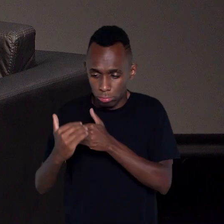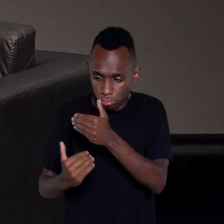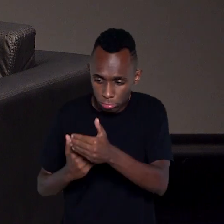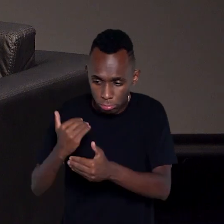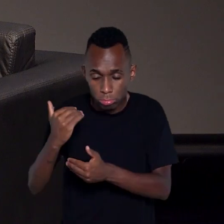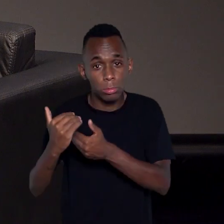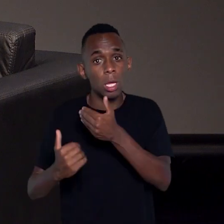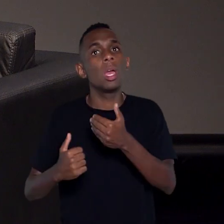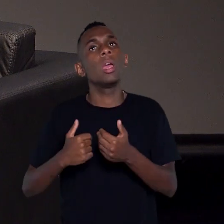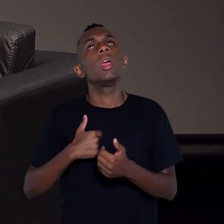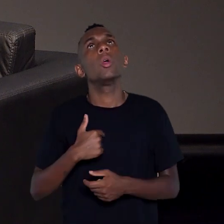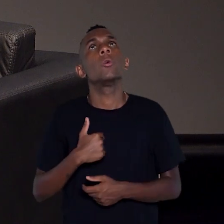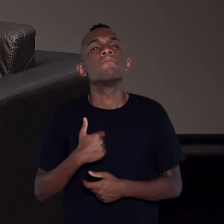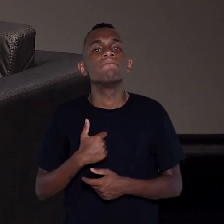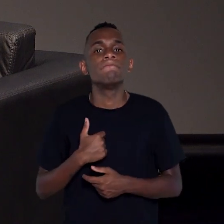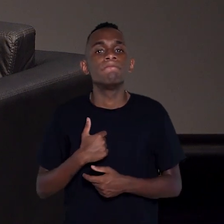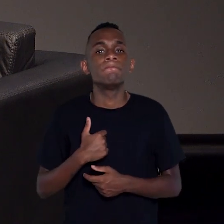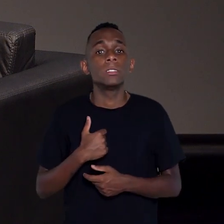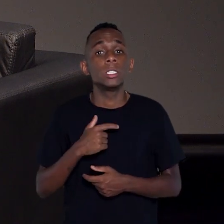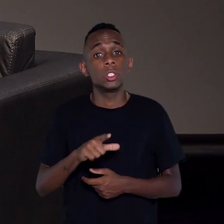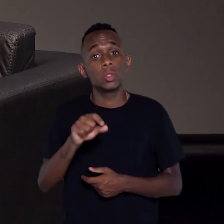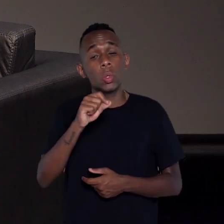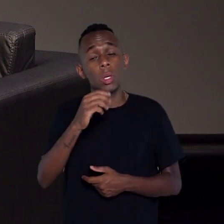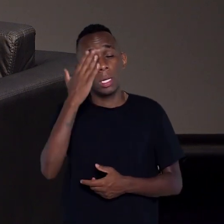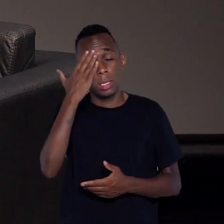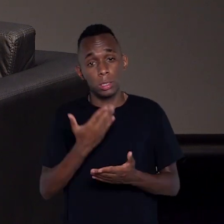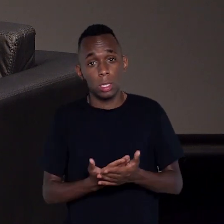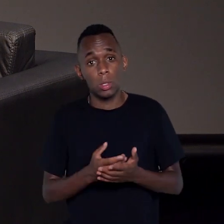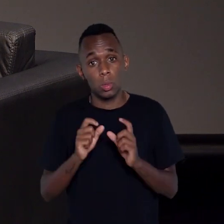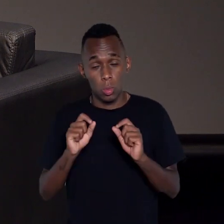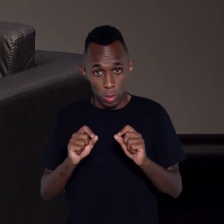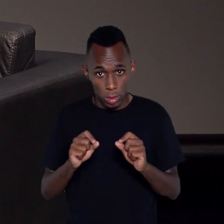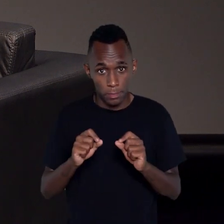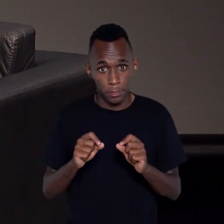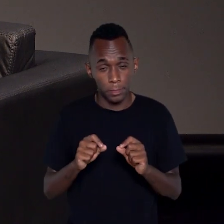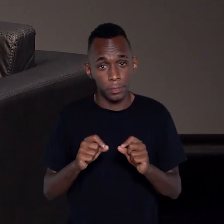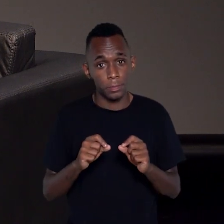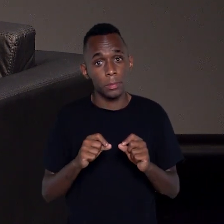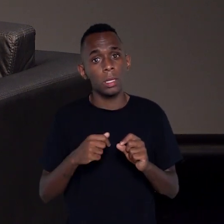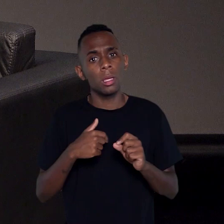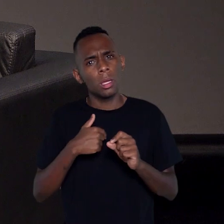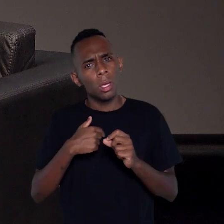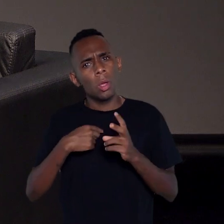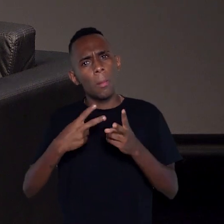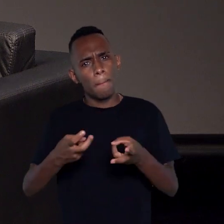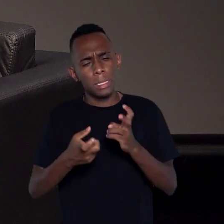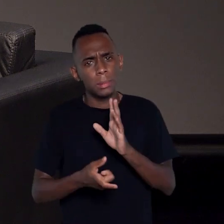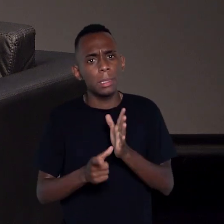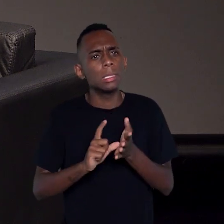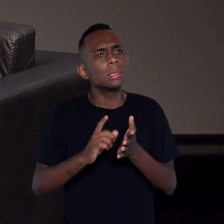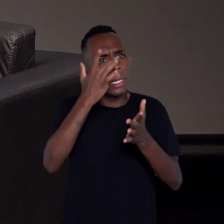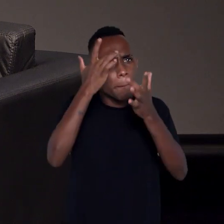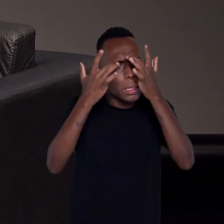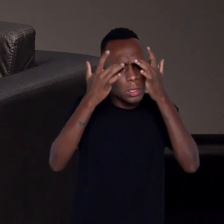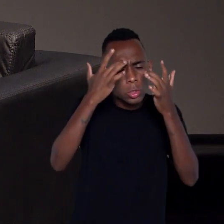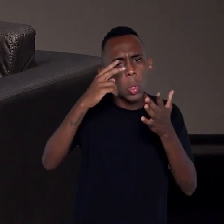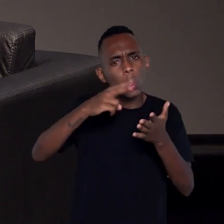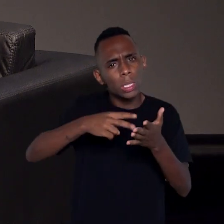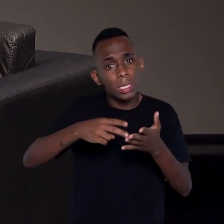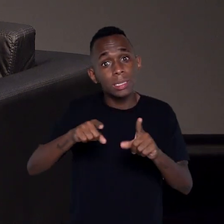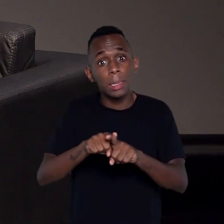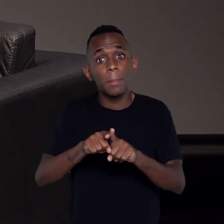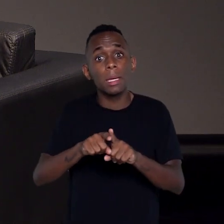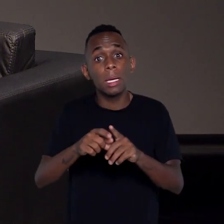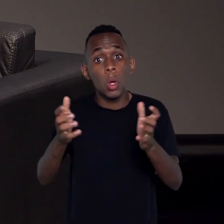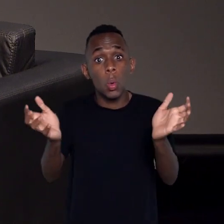civilizatório, eu prefiro acreditar, né, de compreender que eles têm. E eu percebi isso dos leitores também.